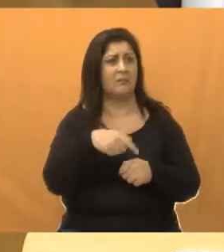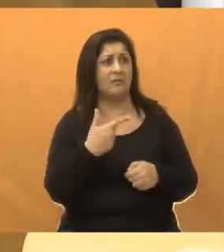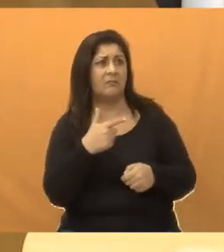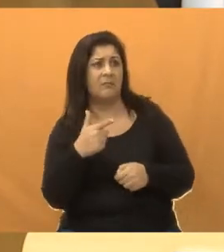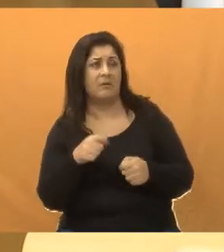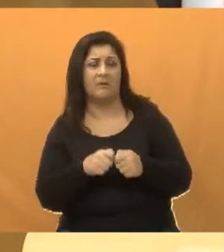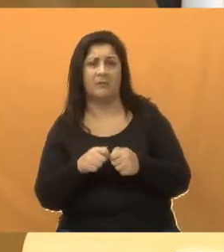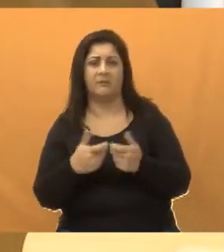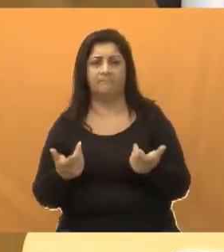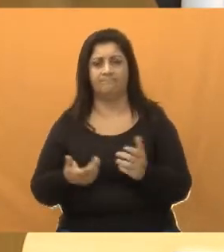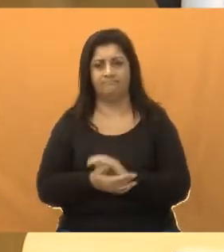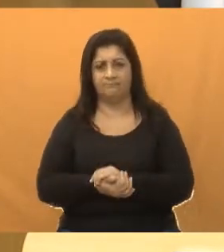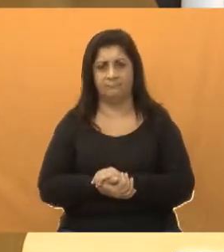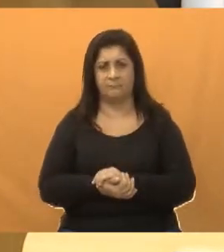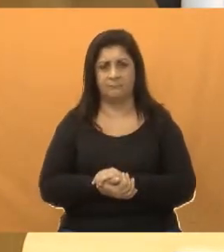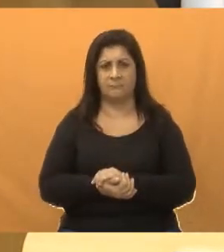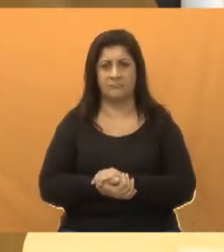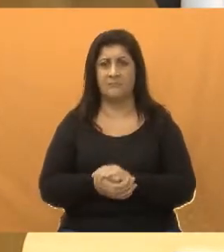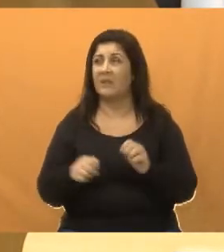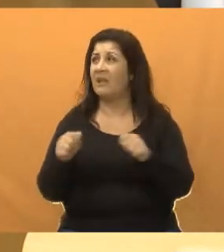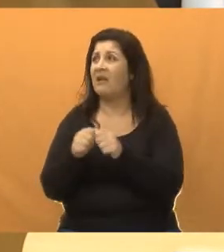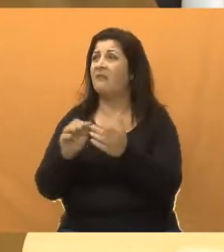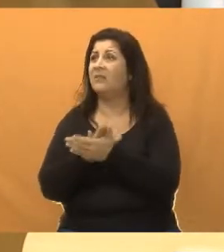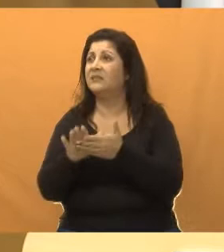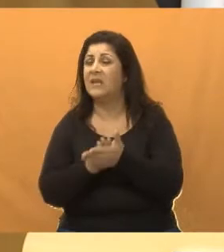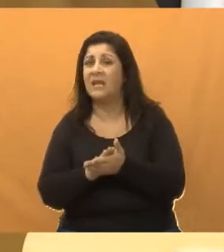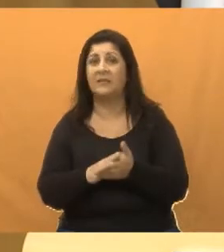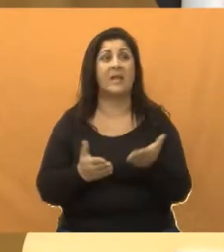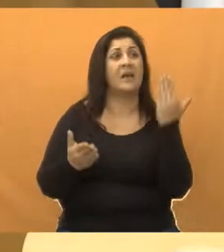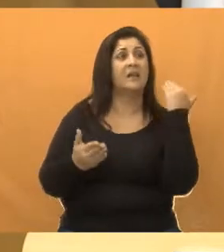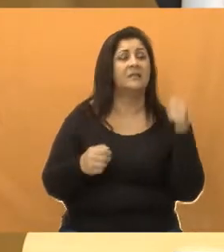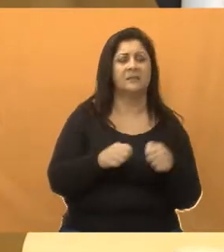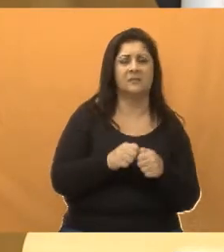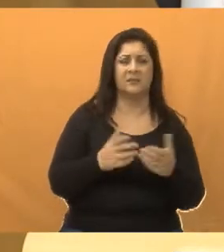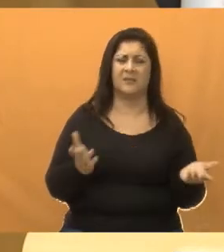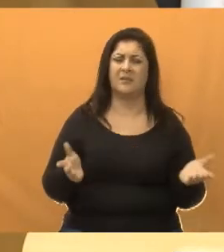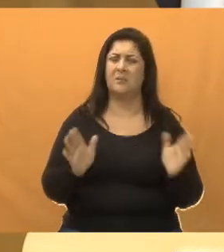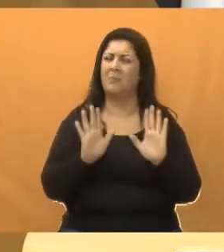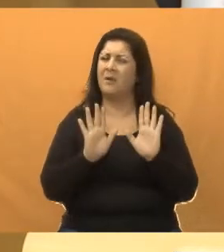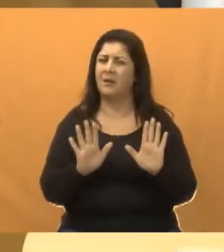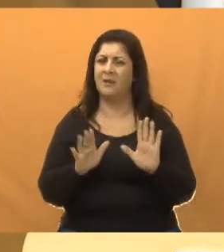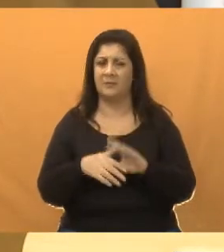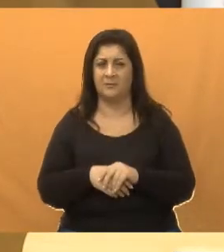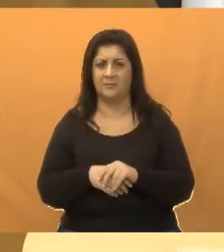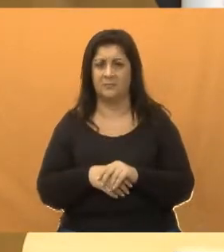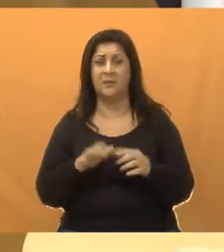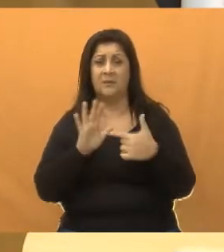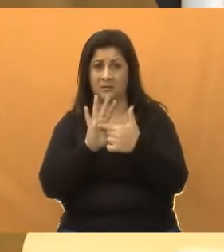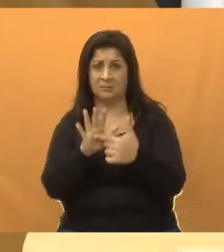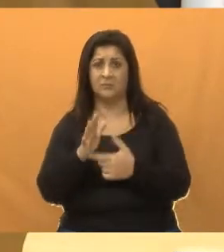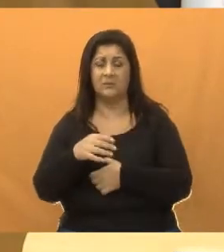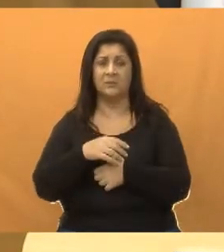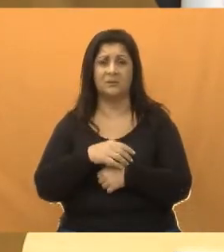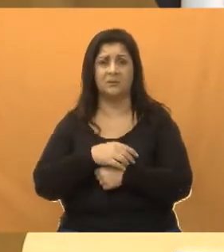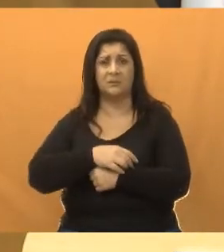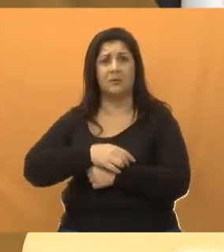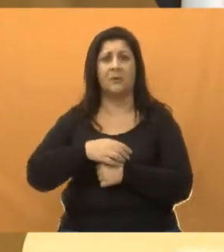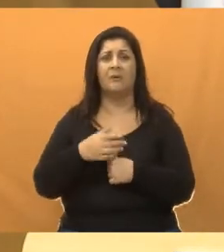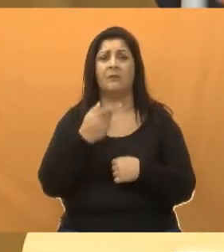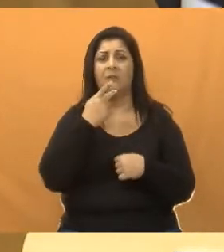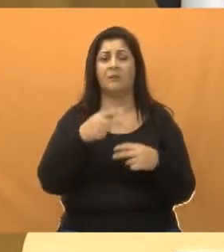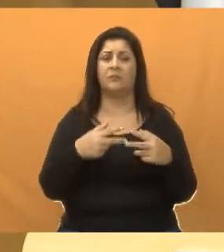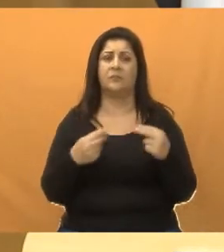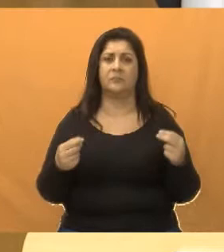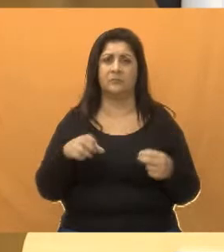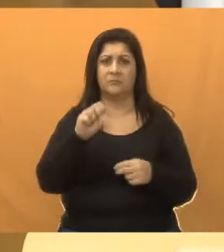parar com isso. É que não está fazendo nada, é o meu que fez. Espera aí, gente. Está visível, eu acabei de falar de algumas coisas. O